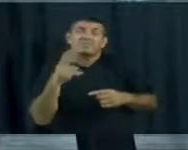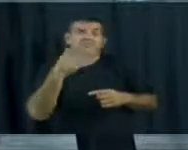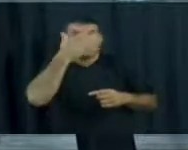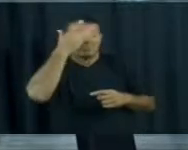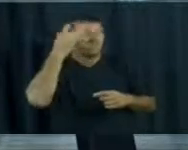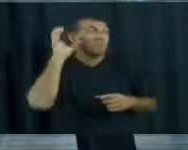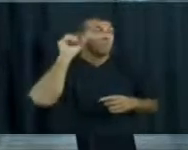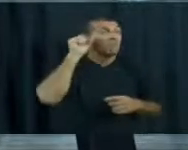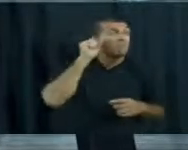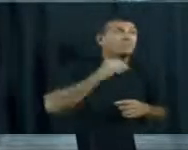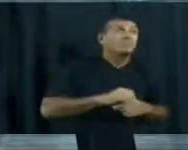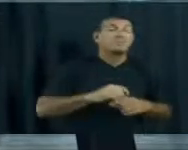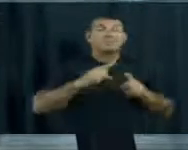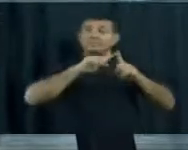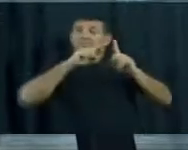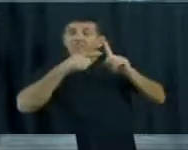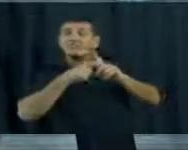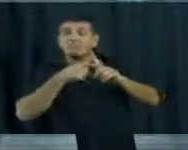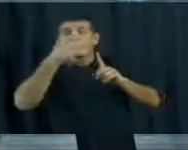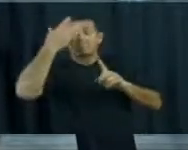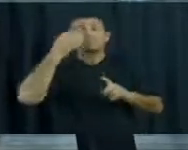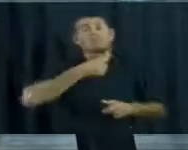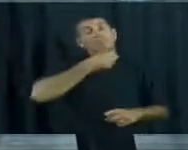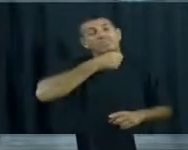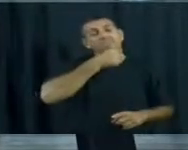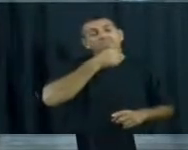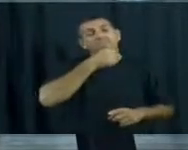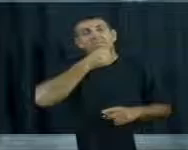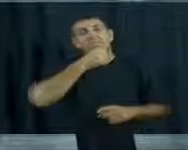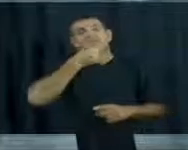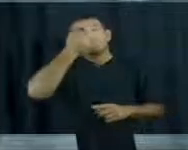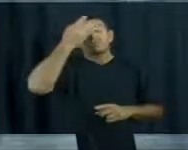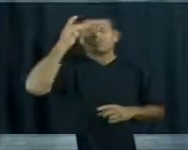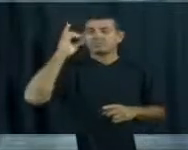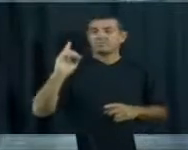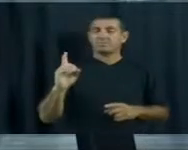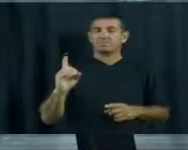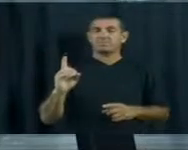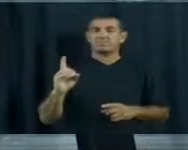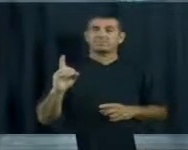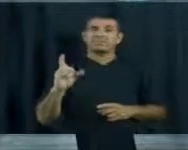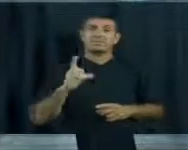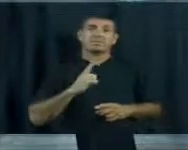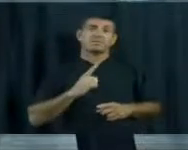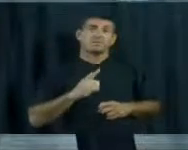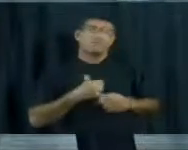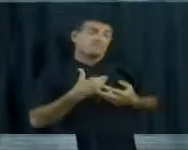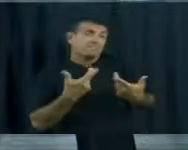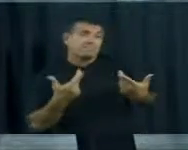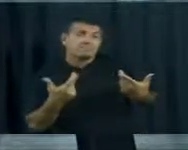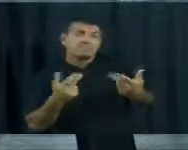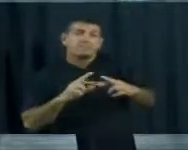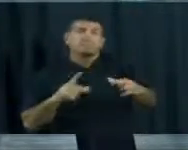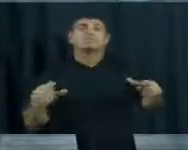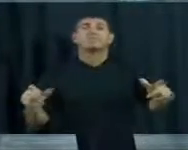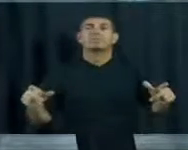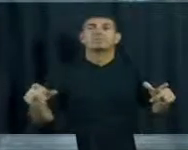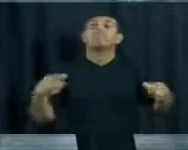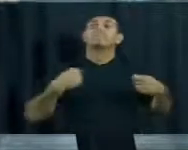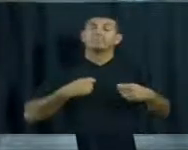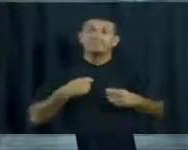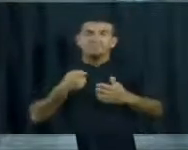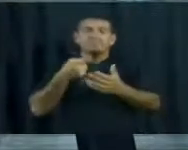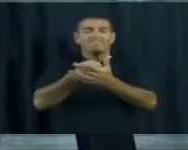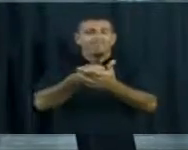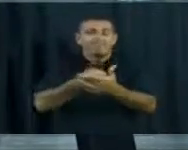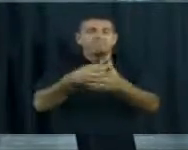da gestante, existe a prioridade do idoso, existe a prioridade da pessoa com deficiência também. Mas existem questões que as pessoas falam assim, não, agora não dá, vamos ver